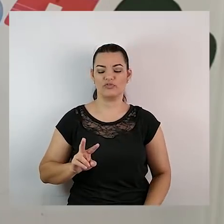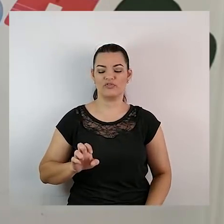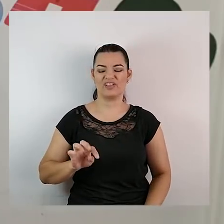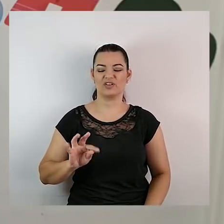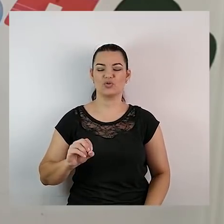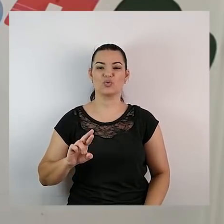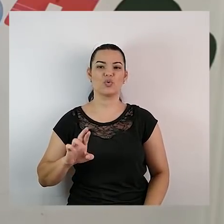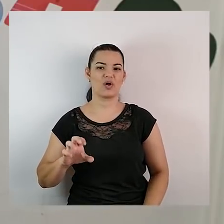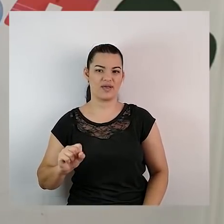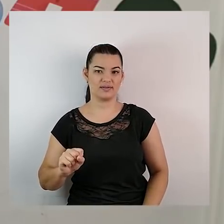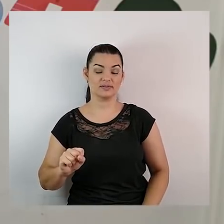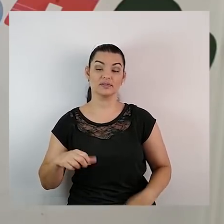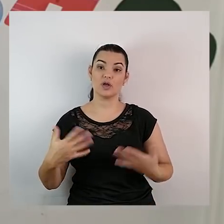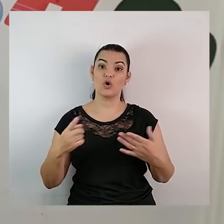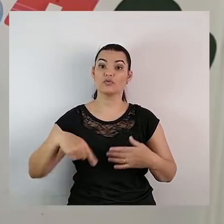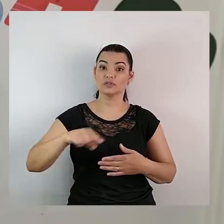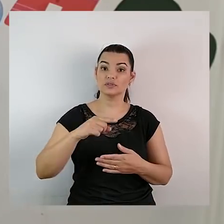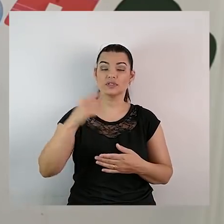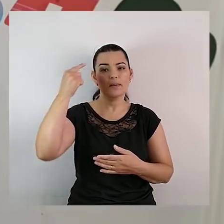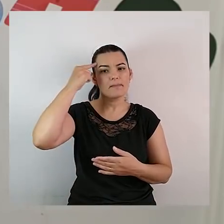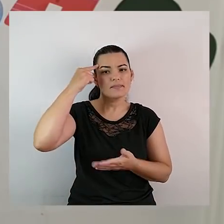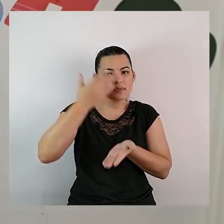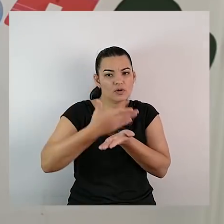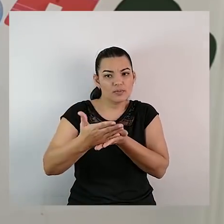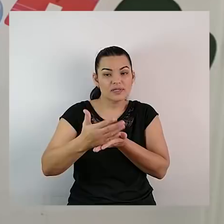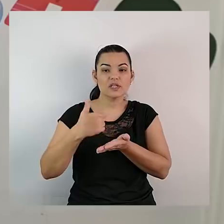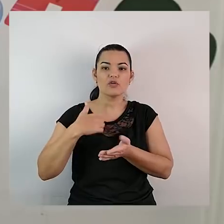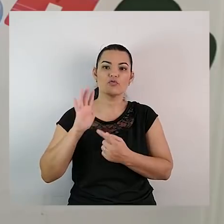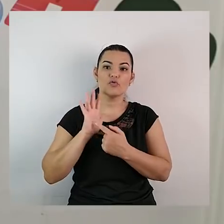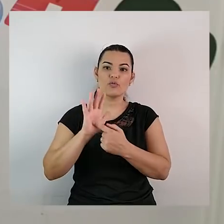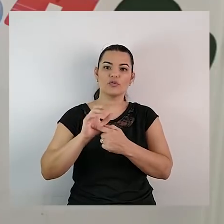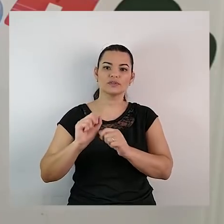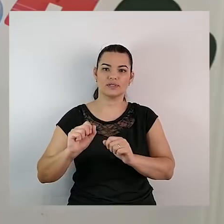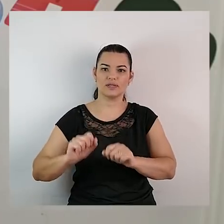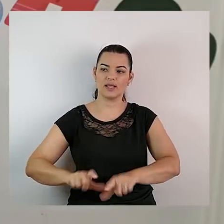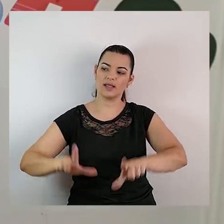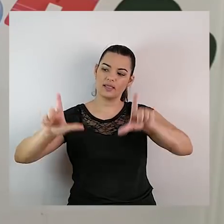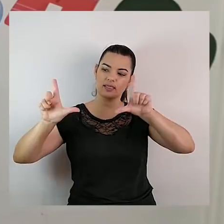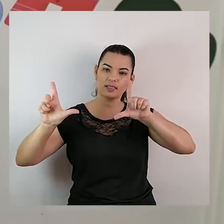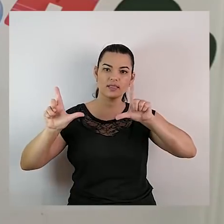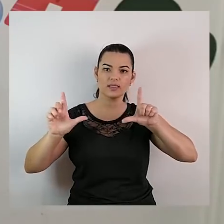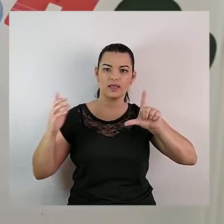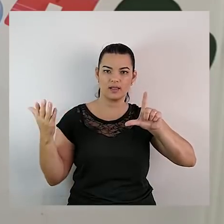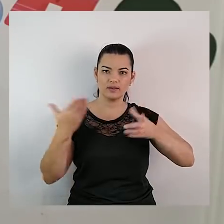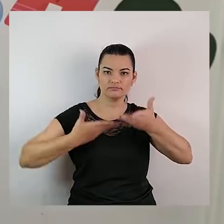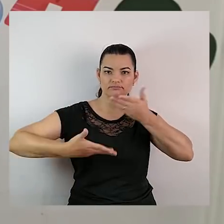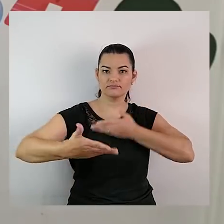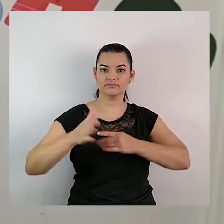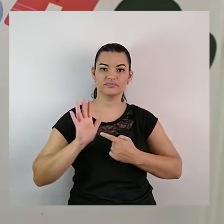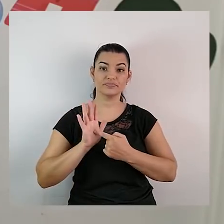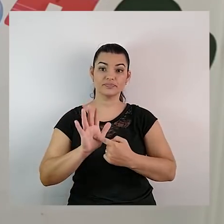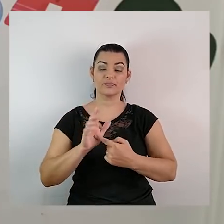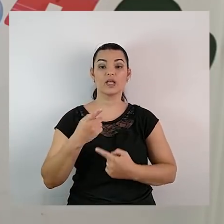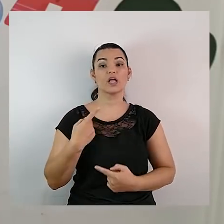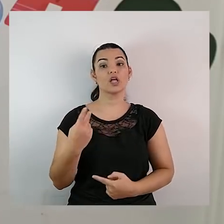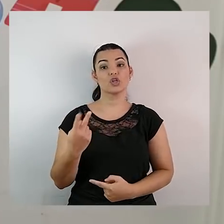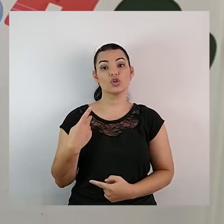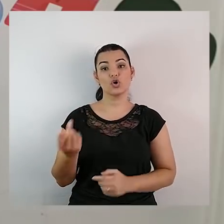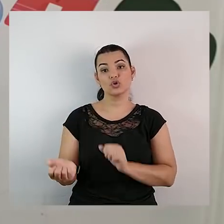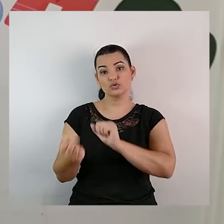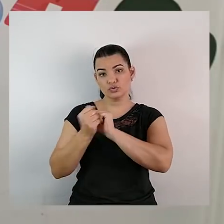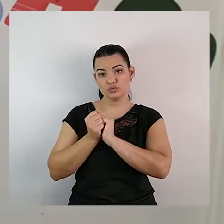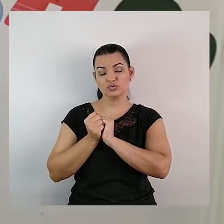pensar sobre isso, eu vou compartilhar aqui a minha tela com vocês e nós vamos juntos analisarmos